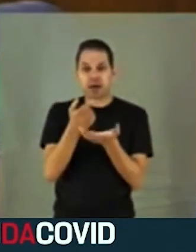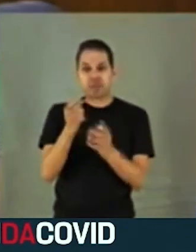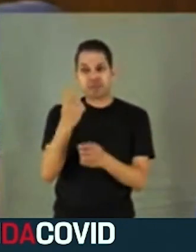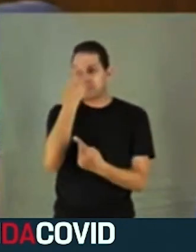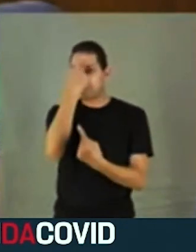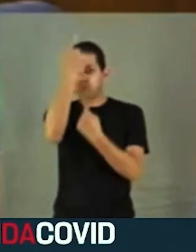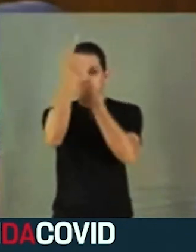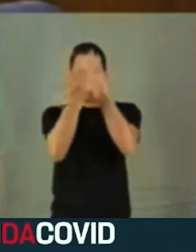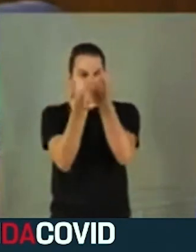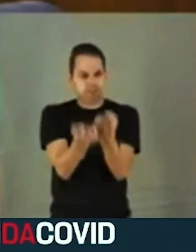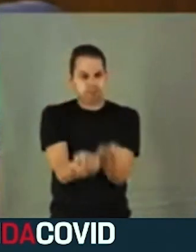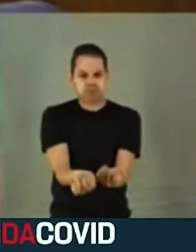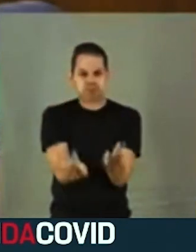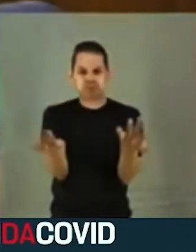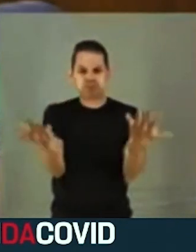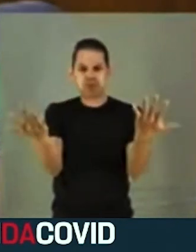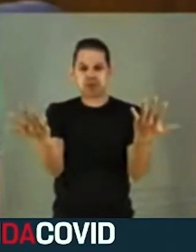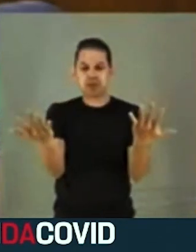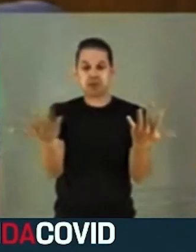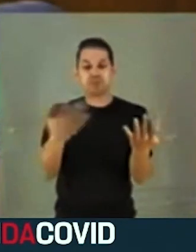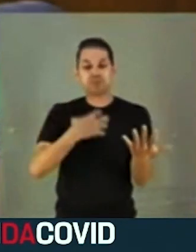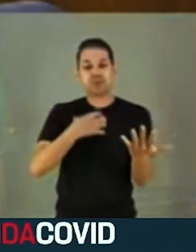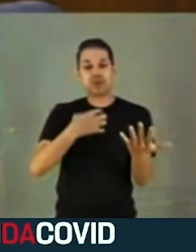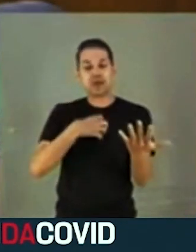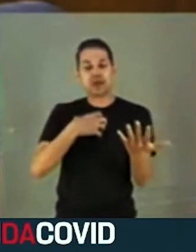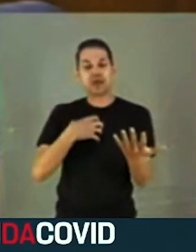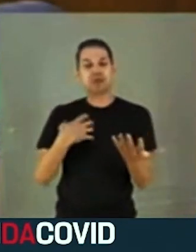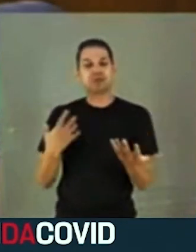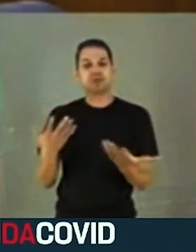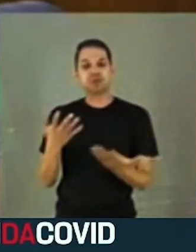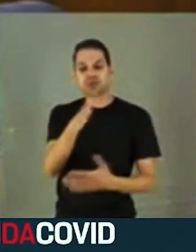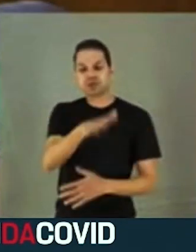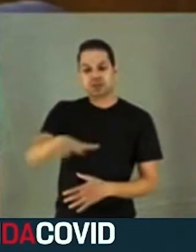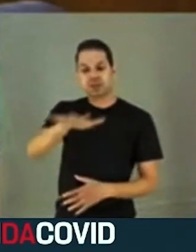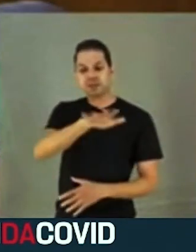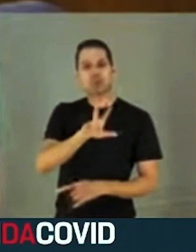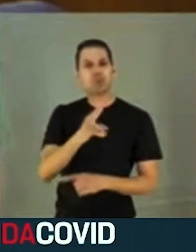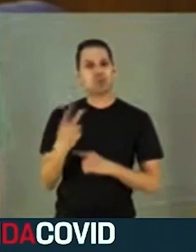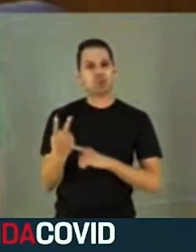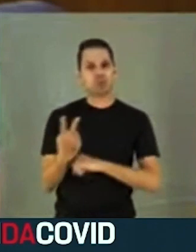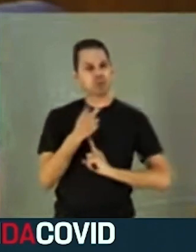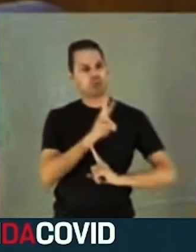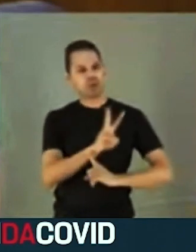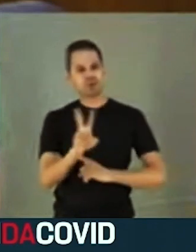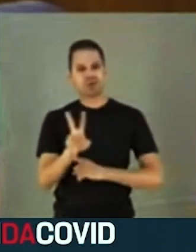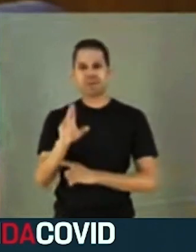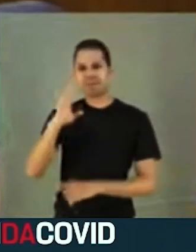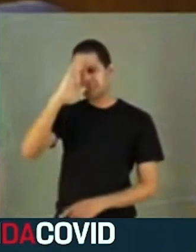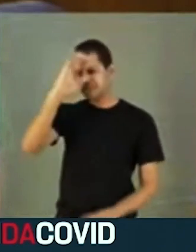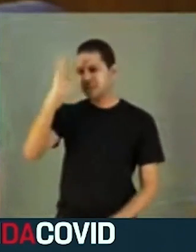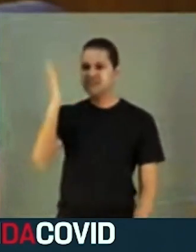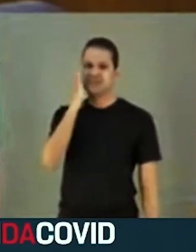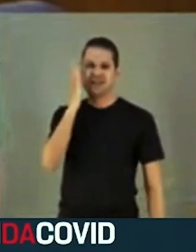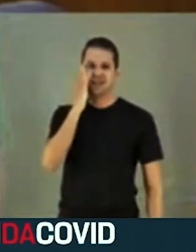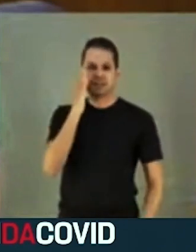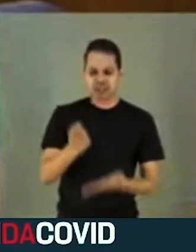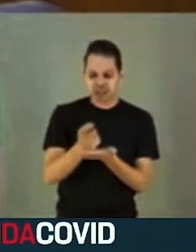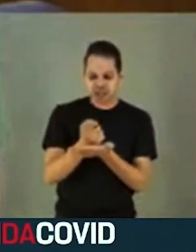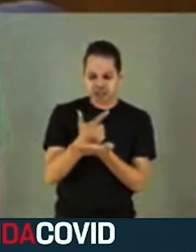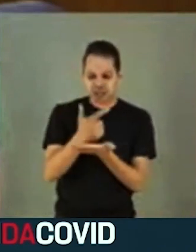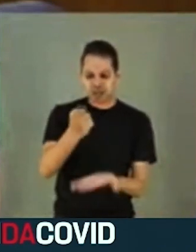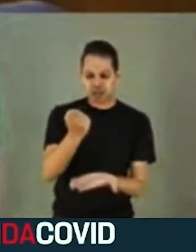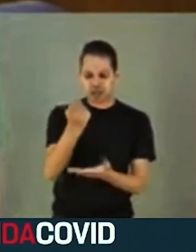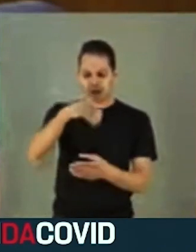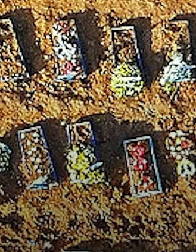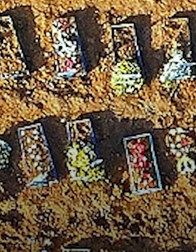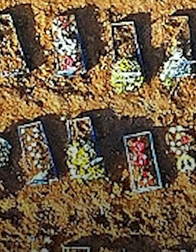para poder passar a falsa sensação de que as pessoas estavam protegidas, mesmo sabendo que esse kit Covid não